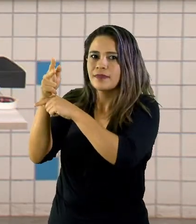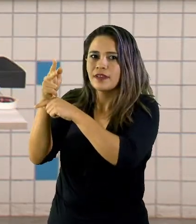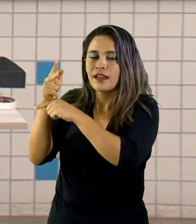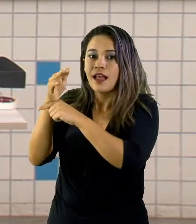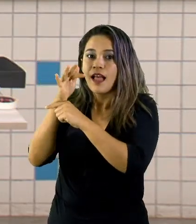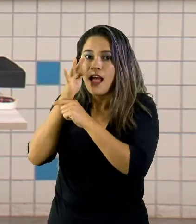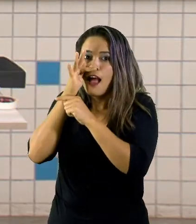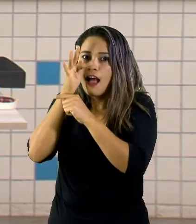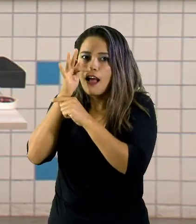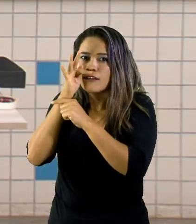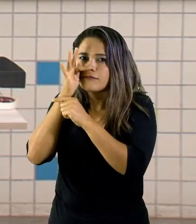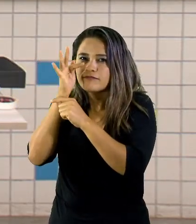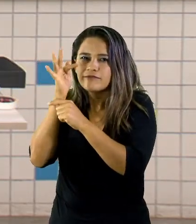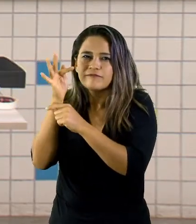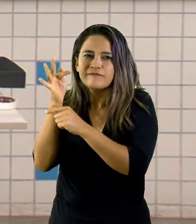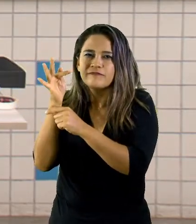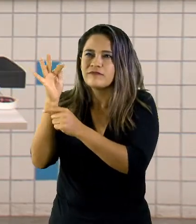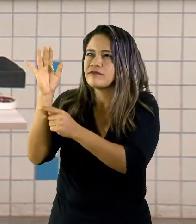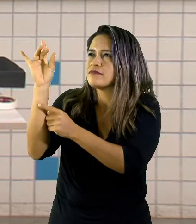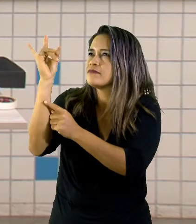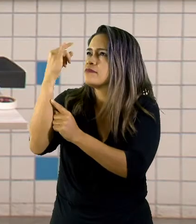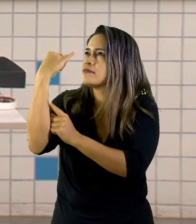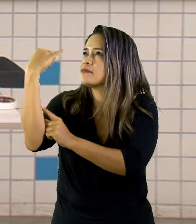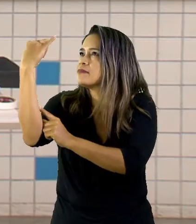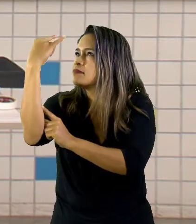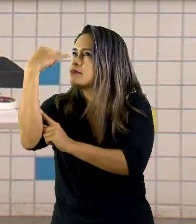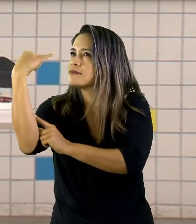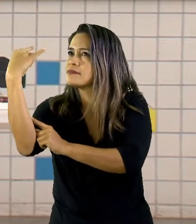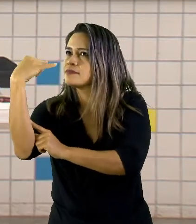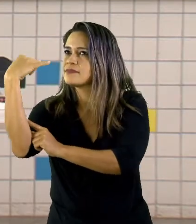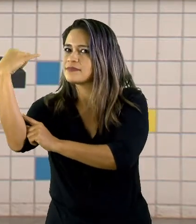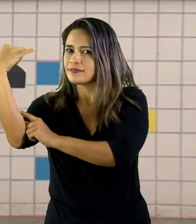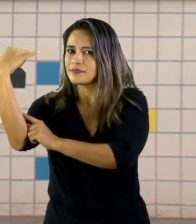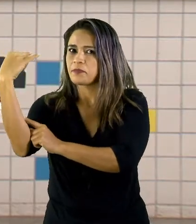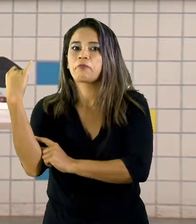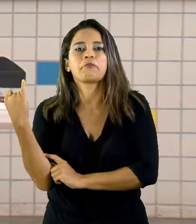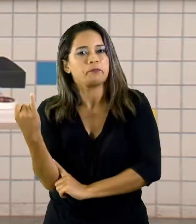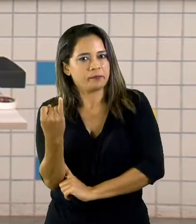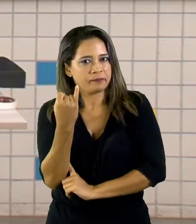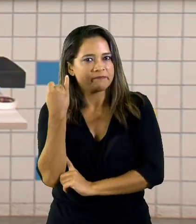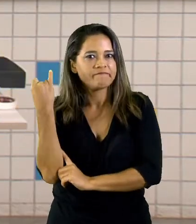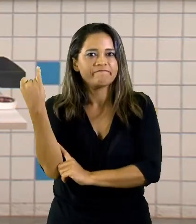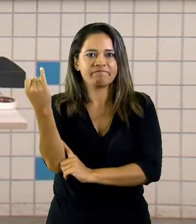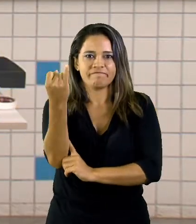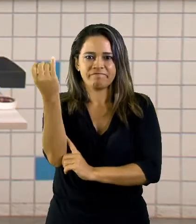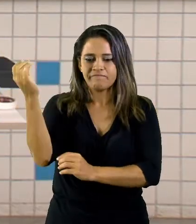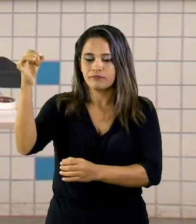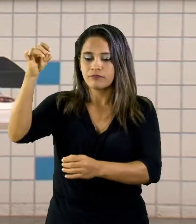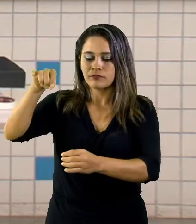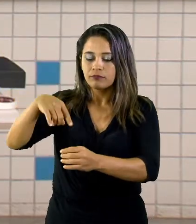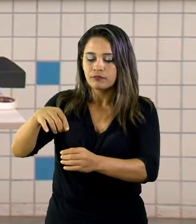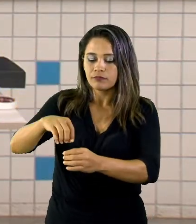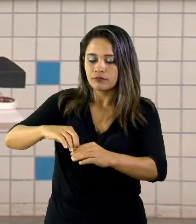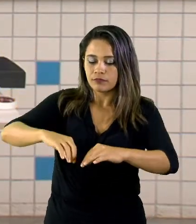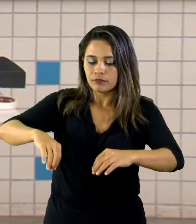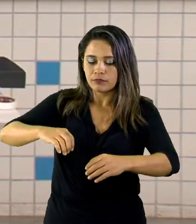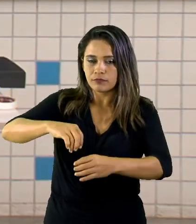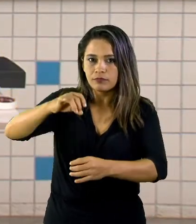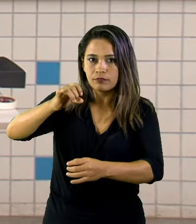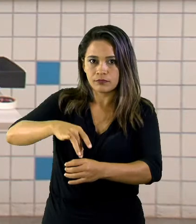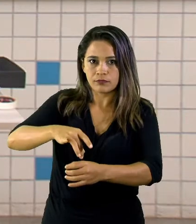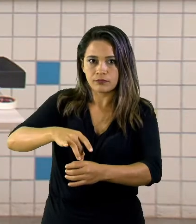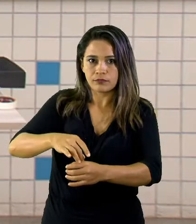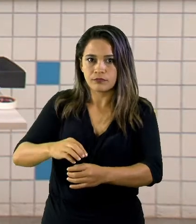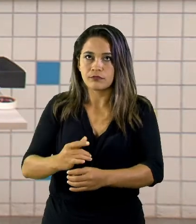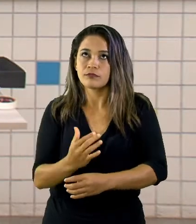ipê encanta a todos com a sua beleza. Por isso a importância de plantar, não